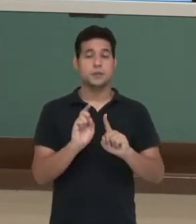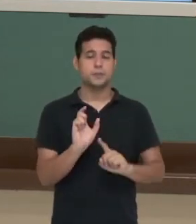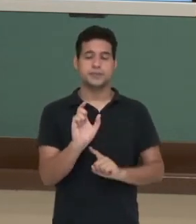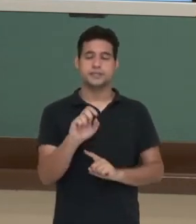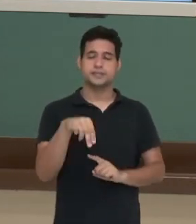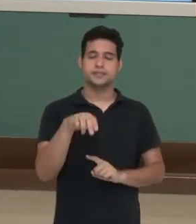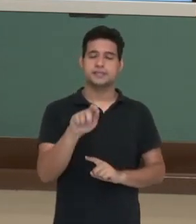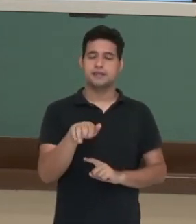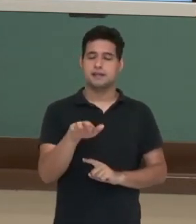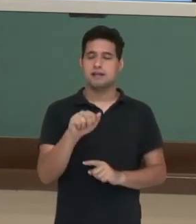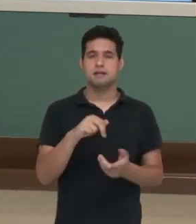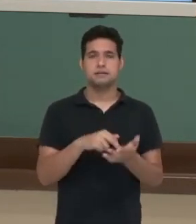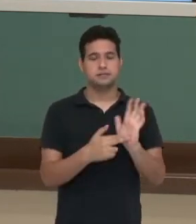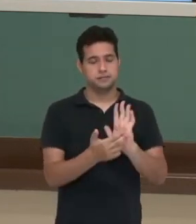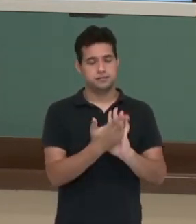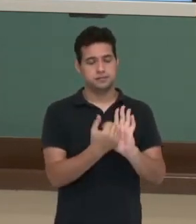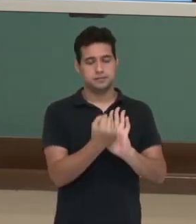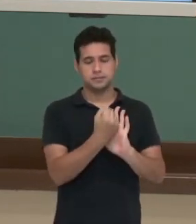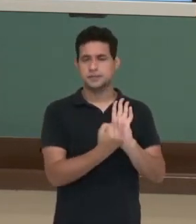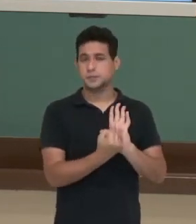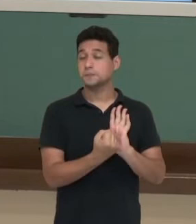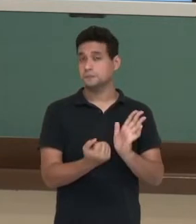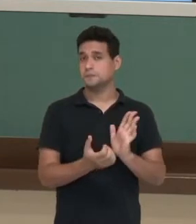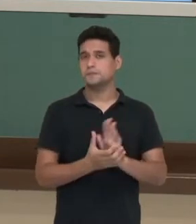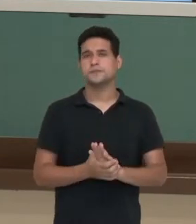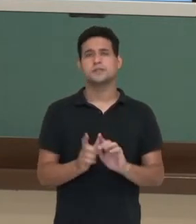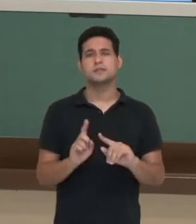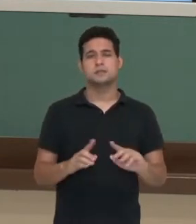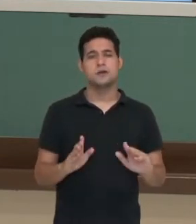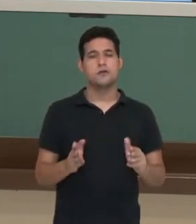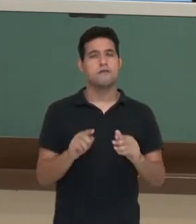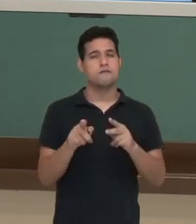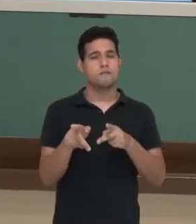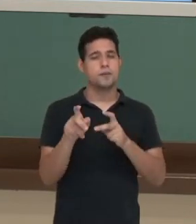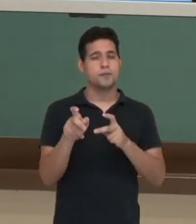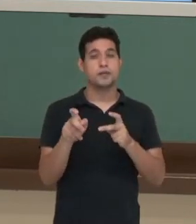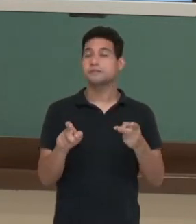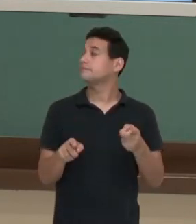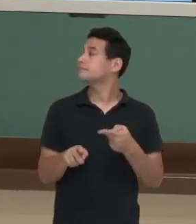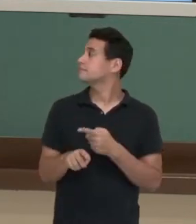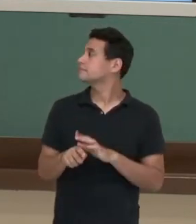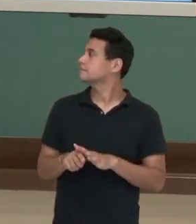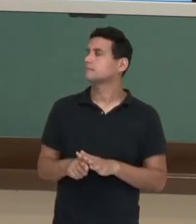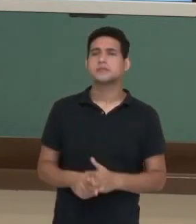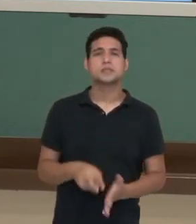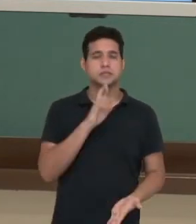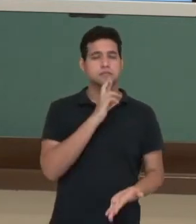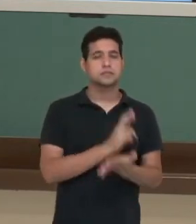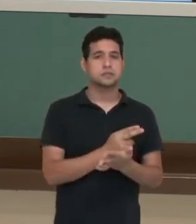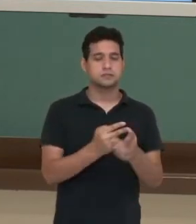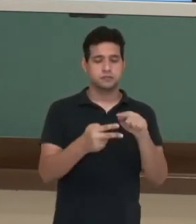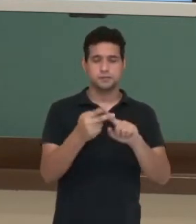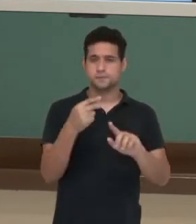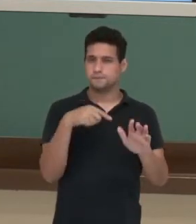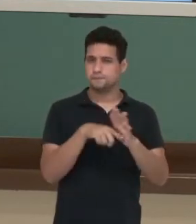negra que simboliza. Então, aqui, observem e com T respondam essas duas perguntas. Até daqui a